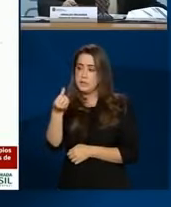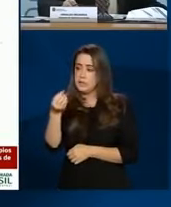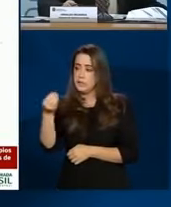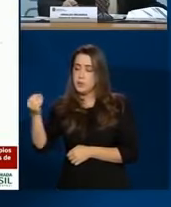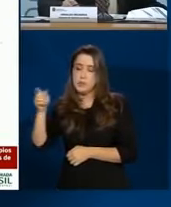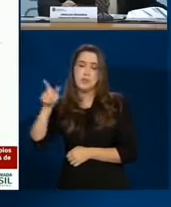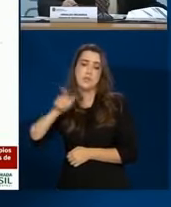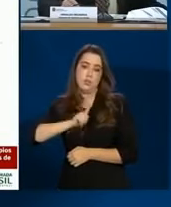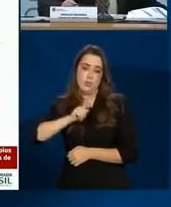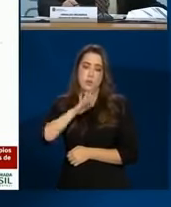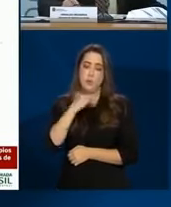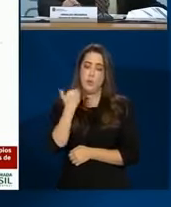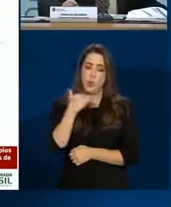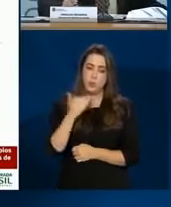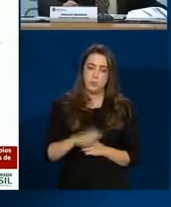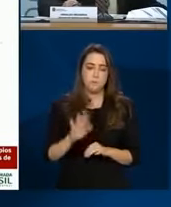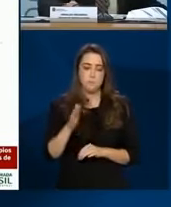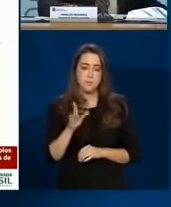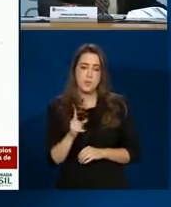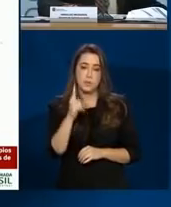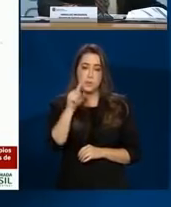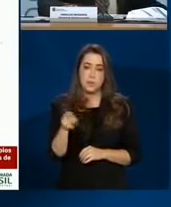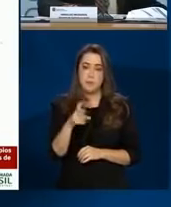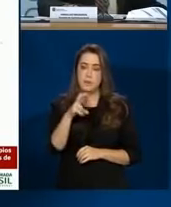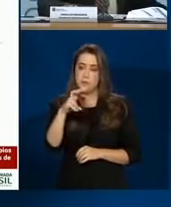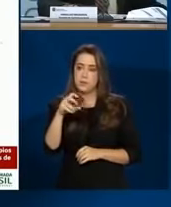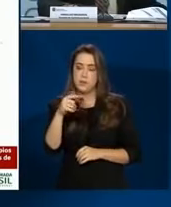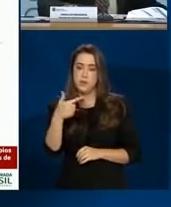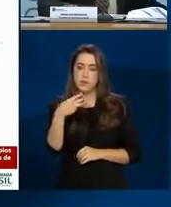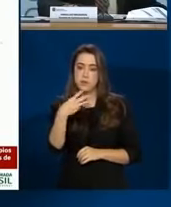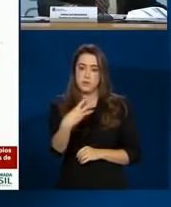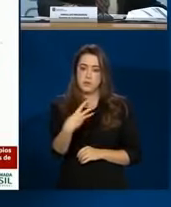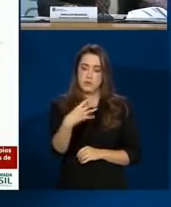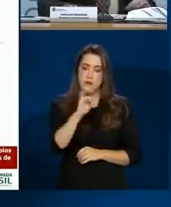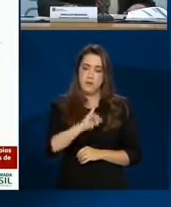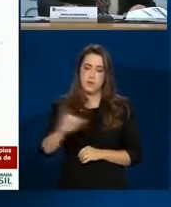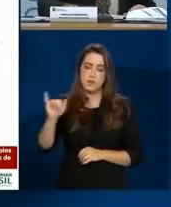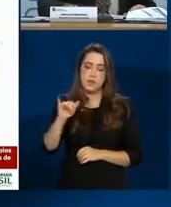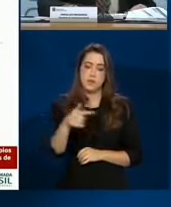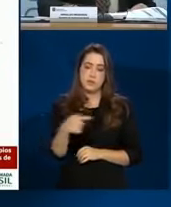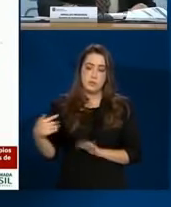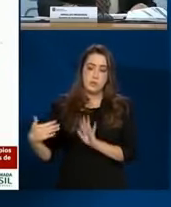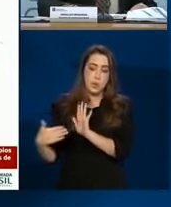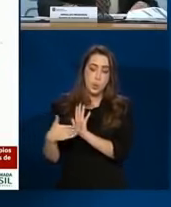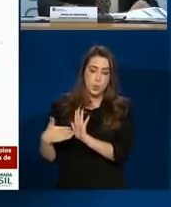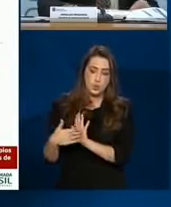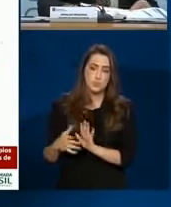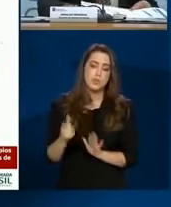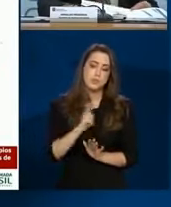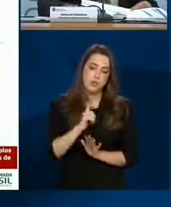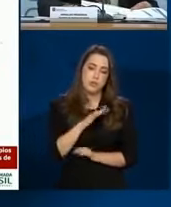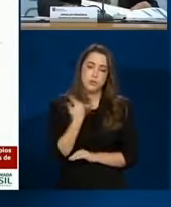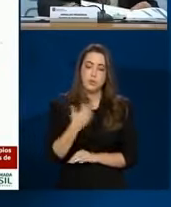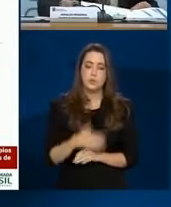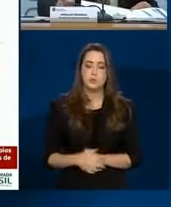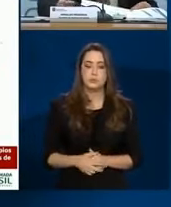3.627 municípios, 1.523 notificaram óbito na última semana.